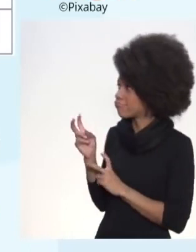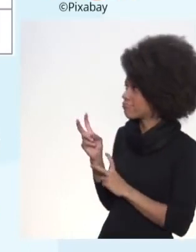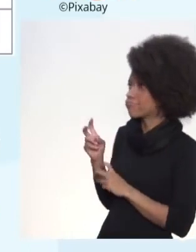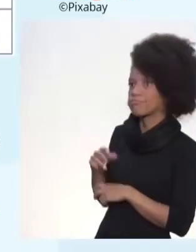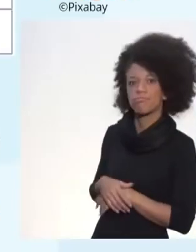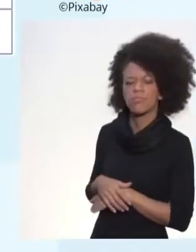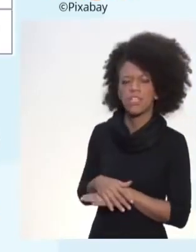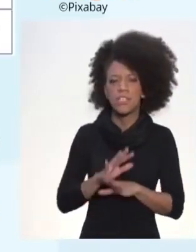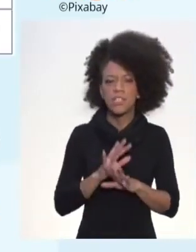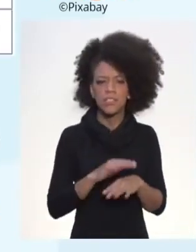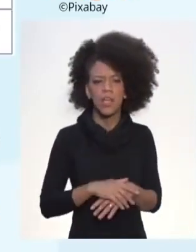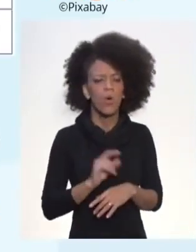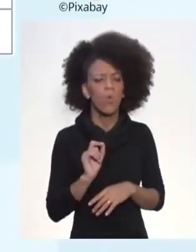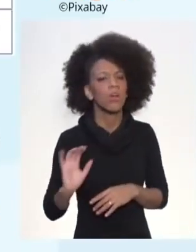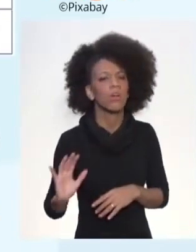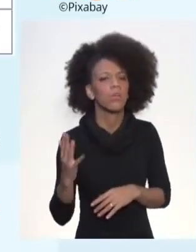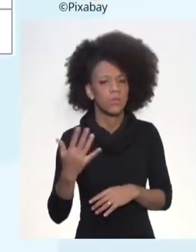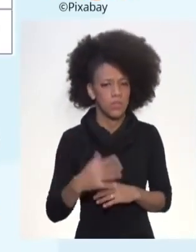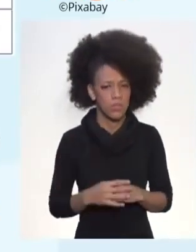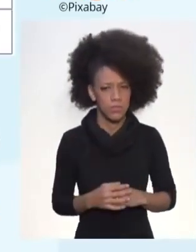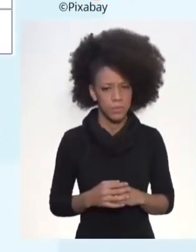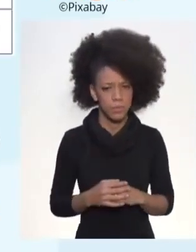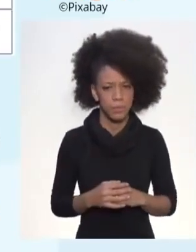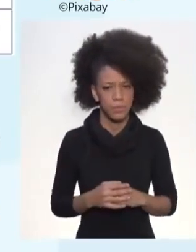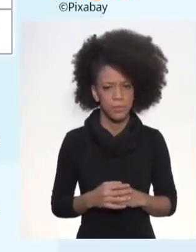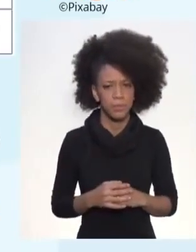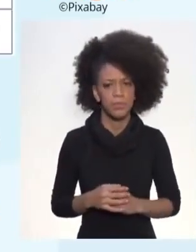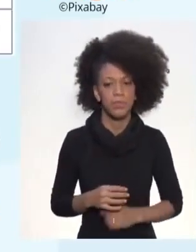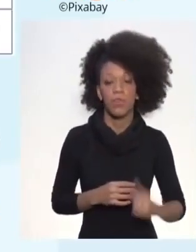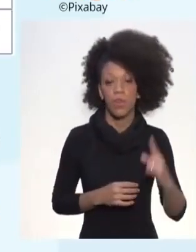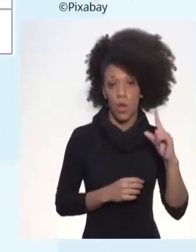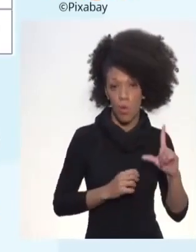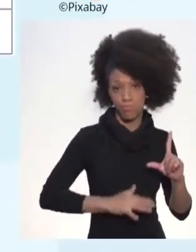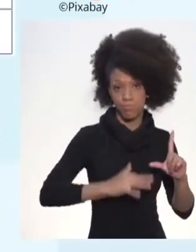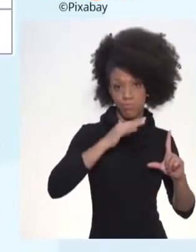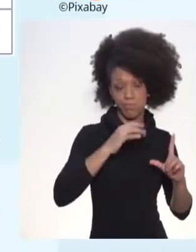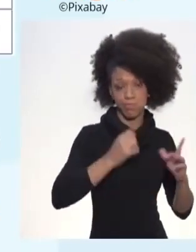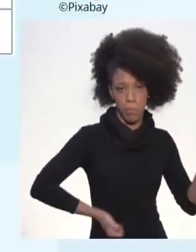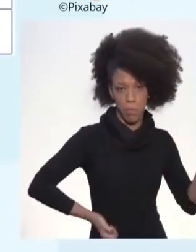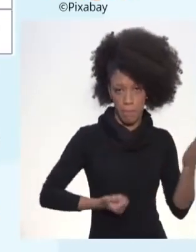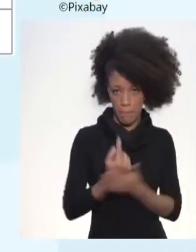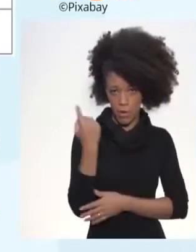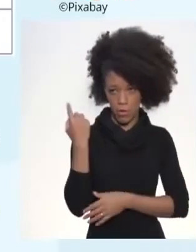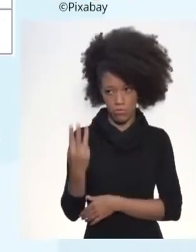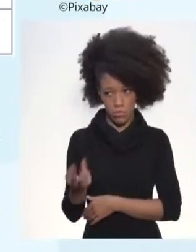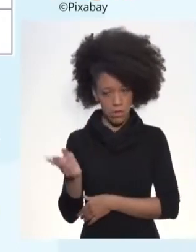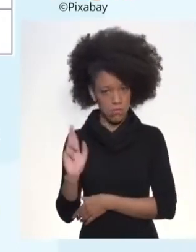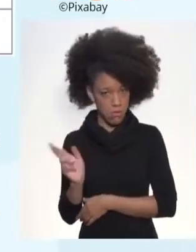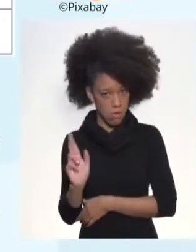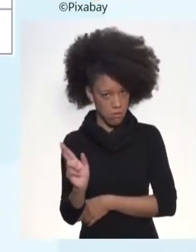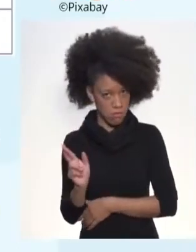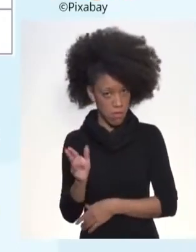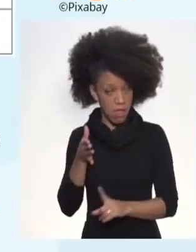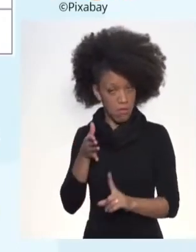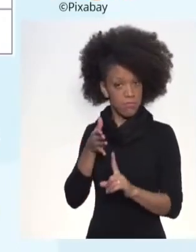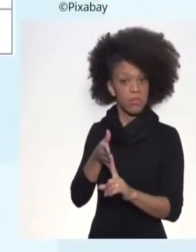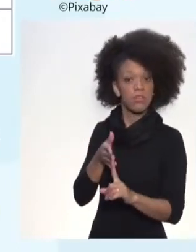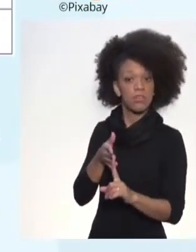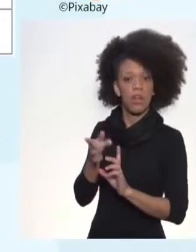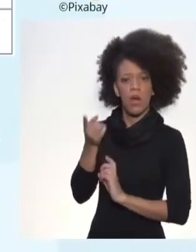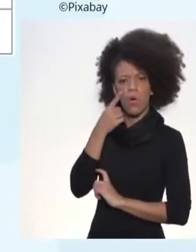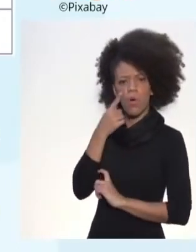a isso. Então, ó, olha o que acontece aqui, ó. 1 litro. Tá? Pagou-se R$3. Essa é a referência. Olha